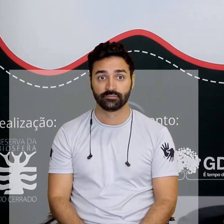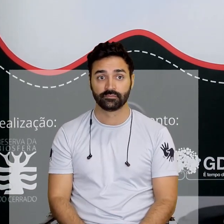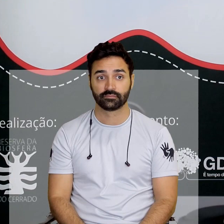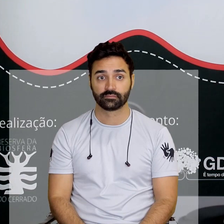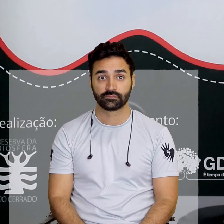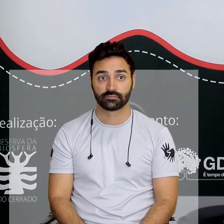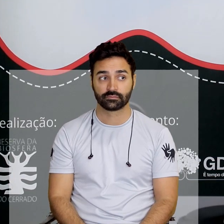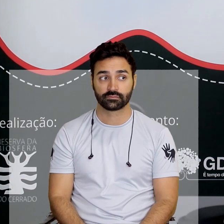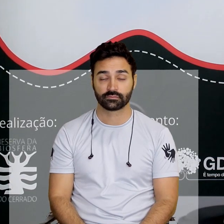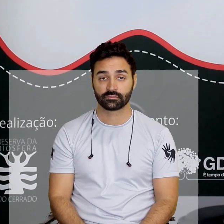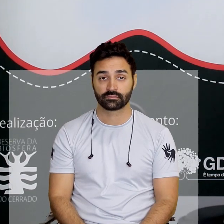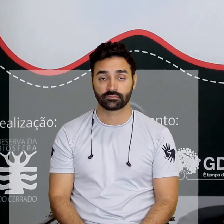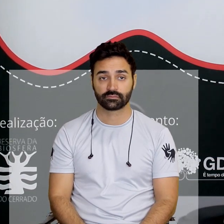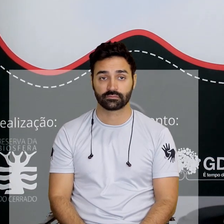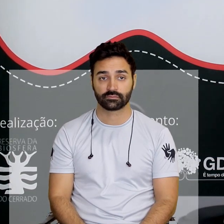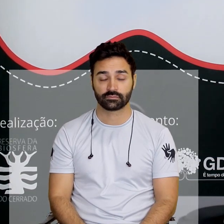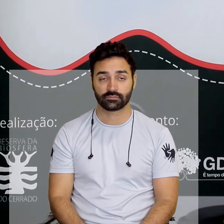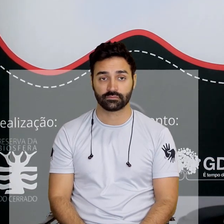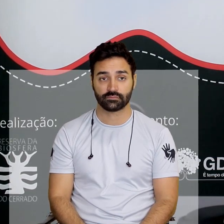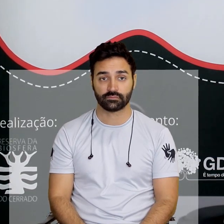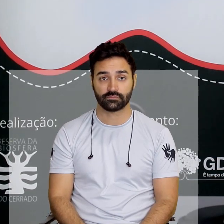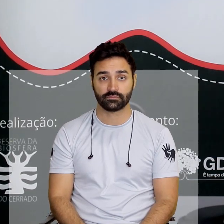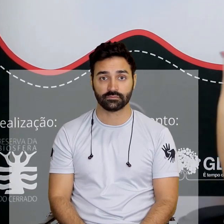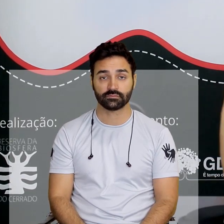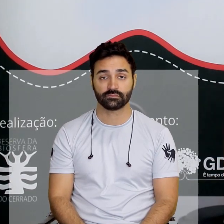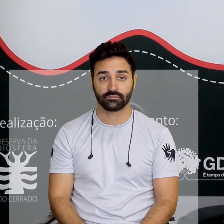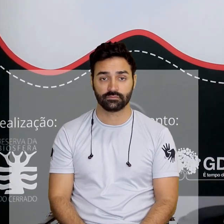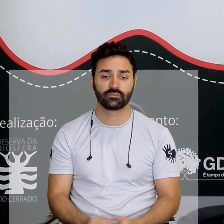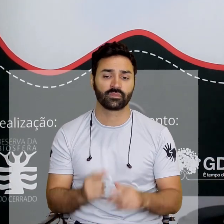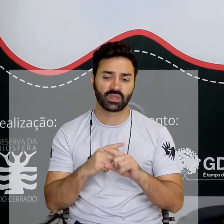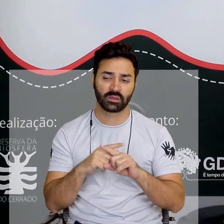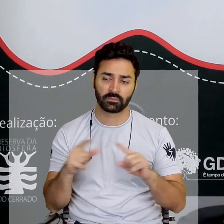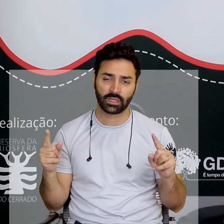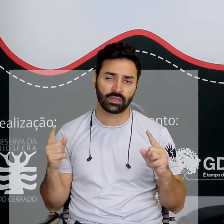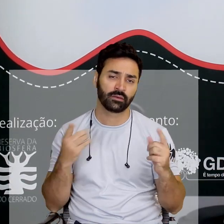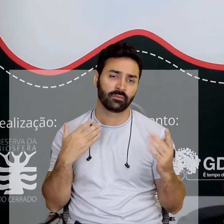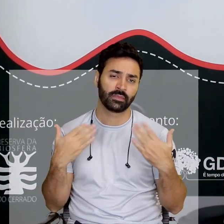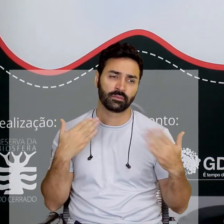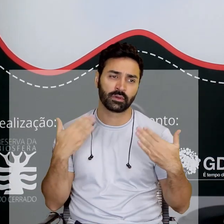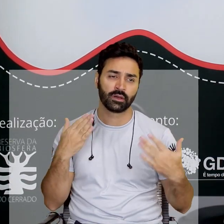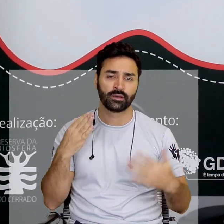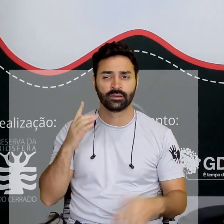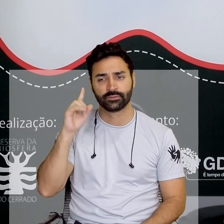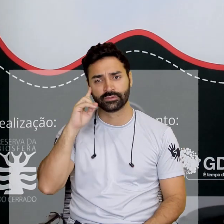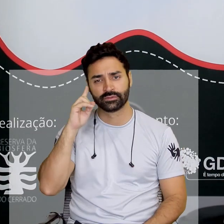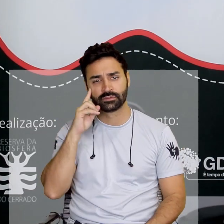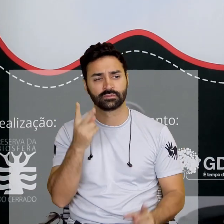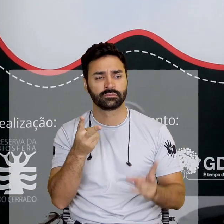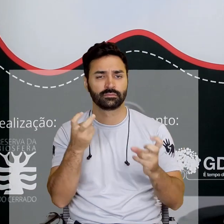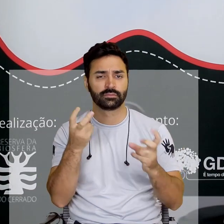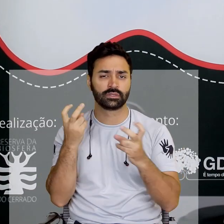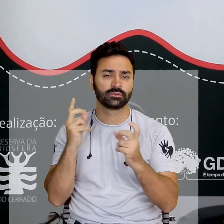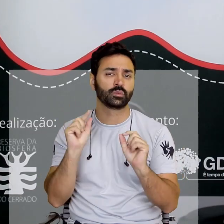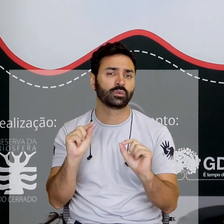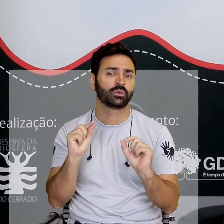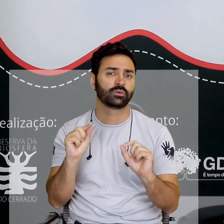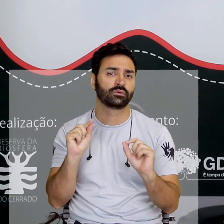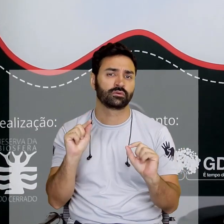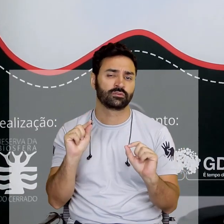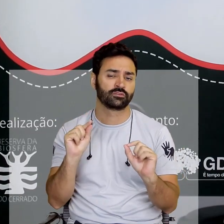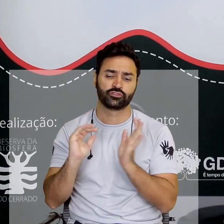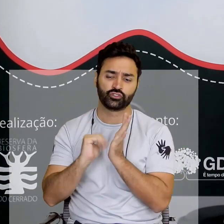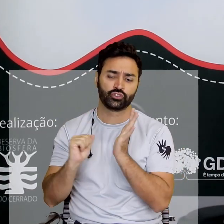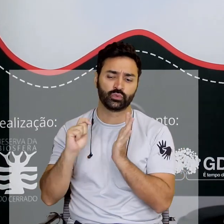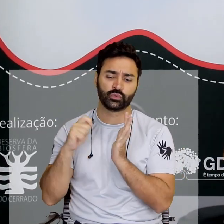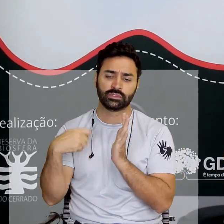Então, aqui e aqui. No dia a dia, hoje a gente percebe muito que as pessoas pararam de